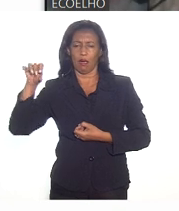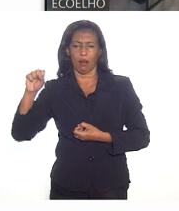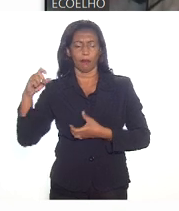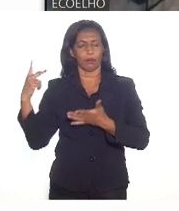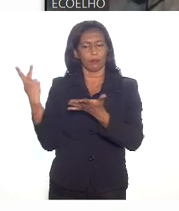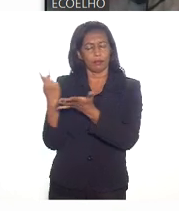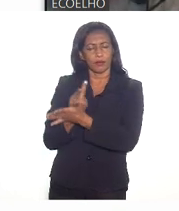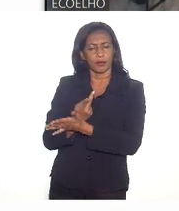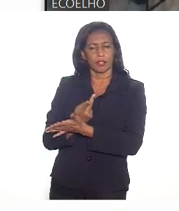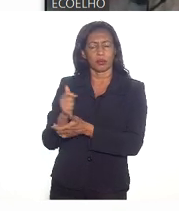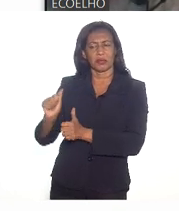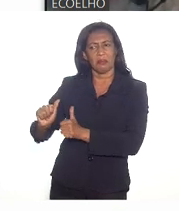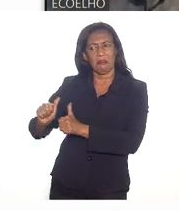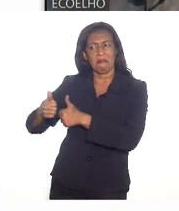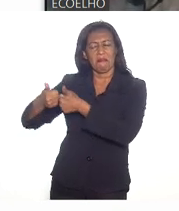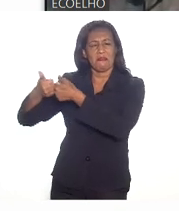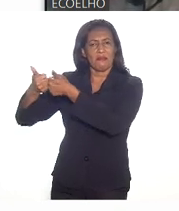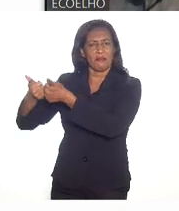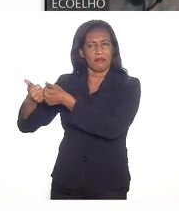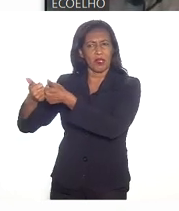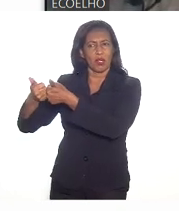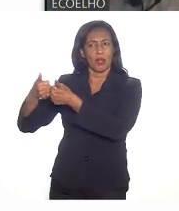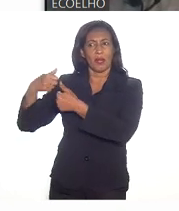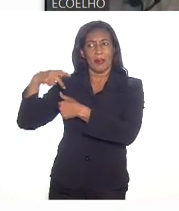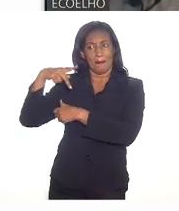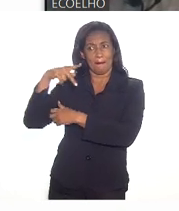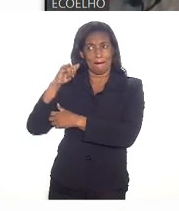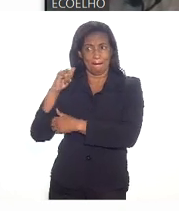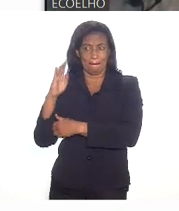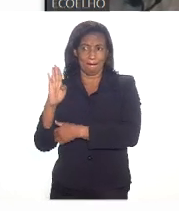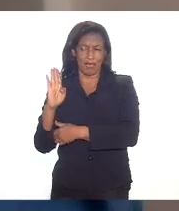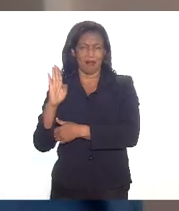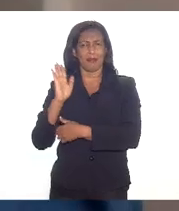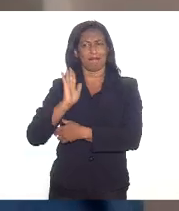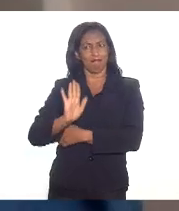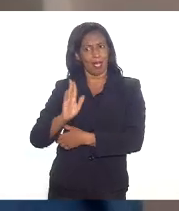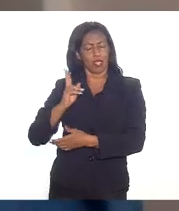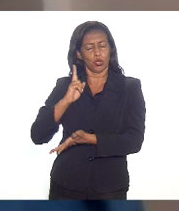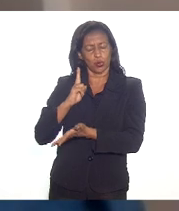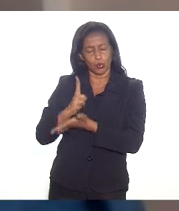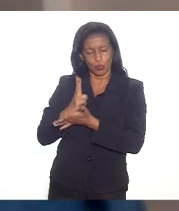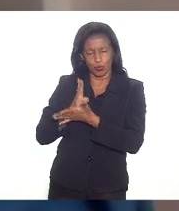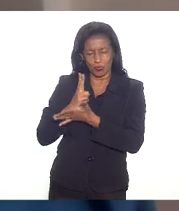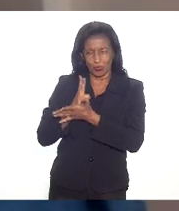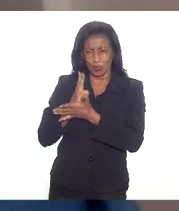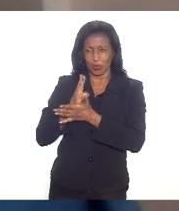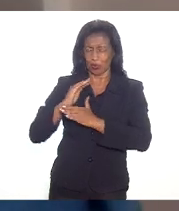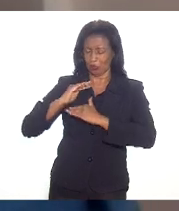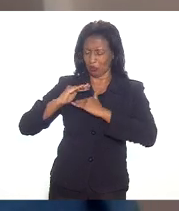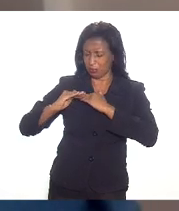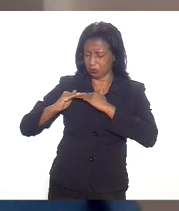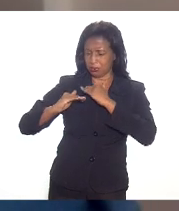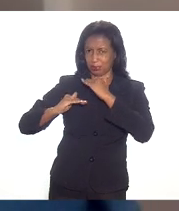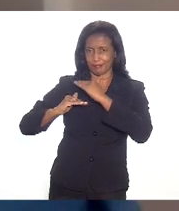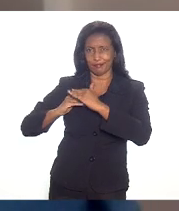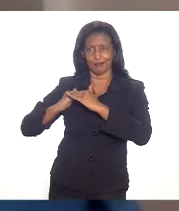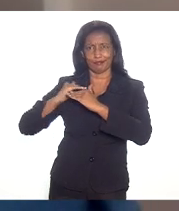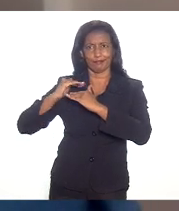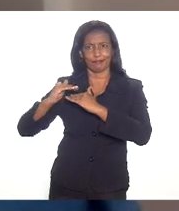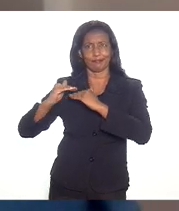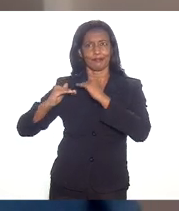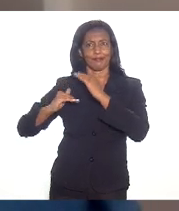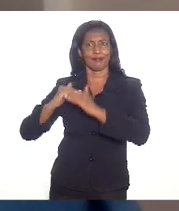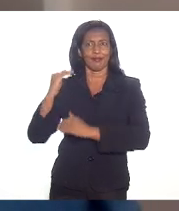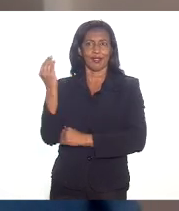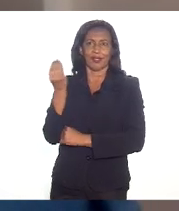houve alguma melhoria, principalmente do PIB, mas continuamos crescendo, quer dizer, muito baixo. Depois, ali